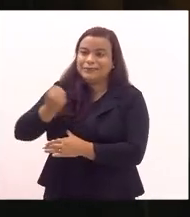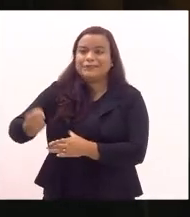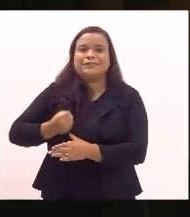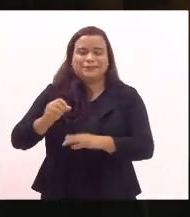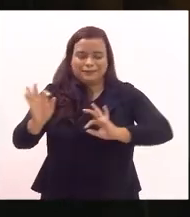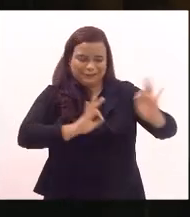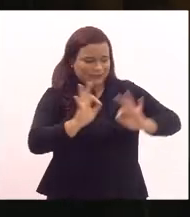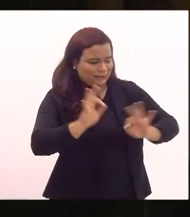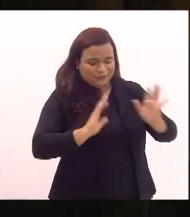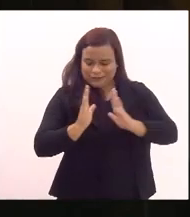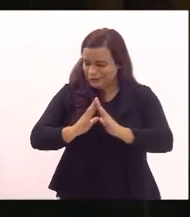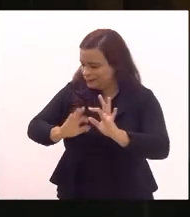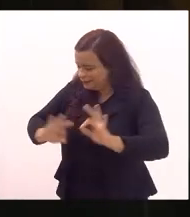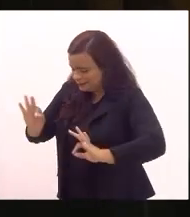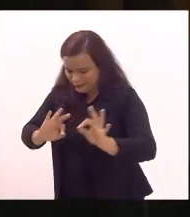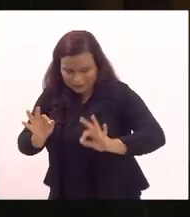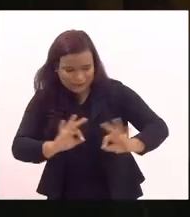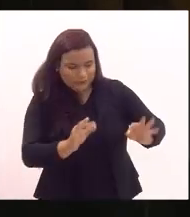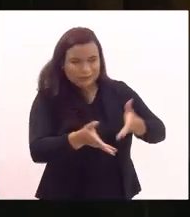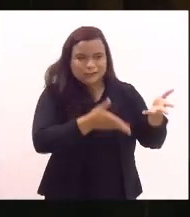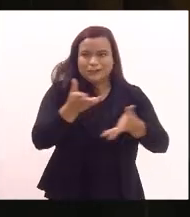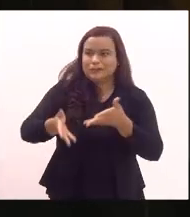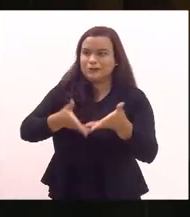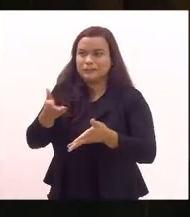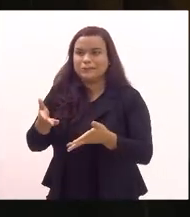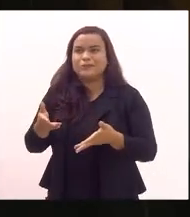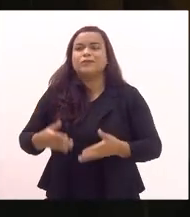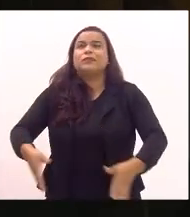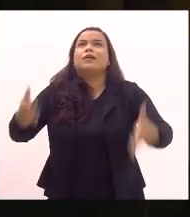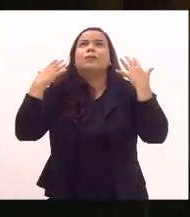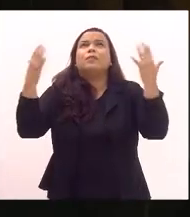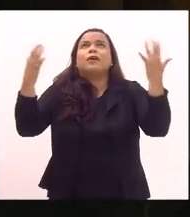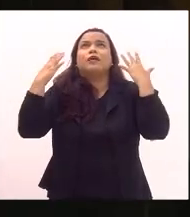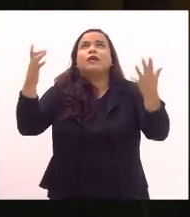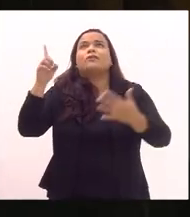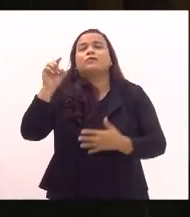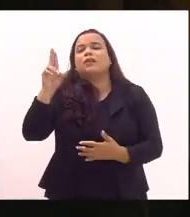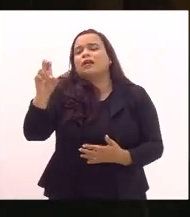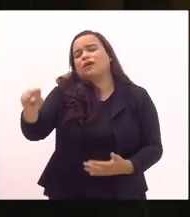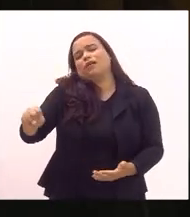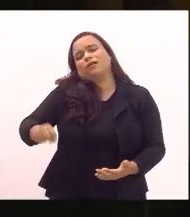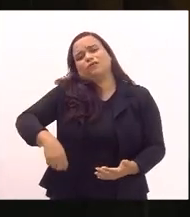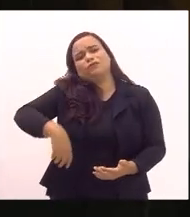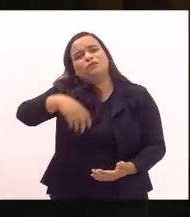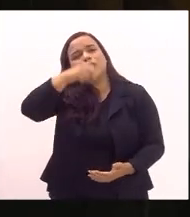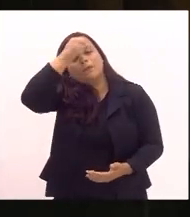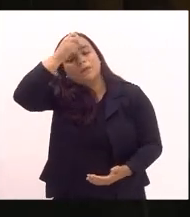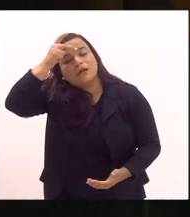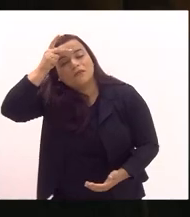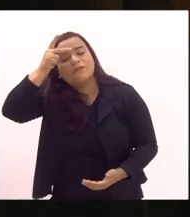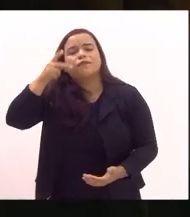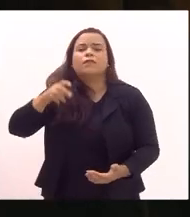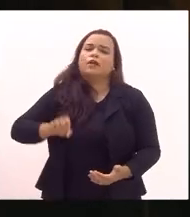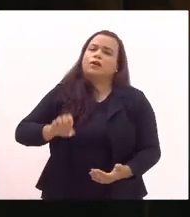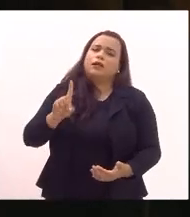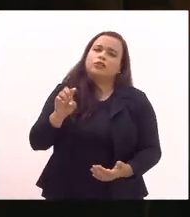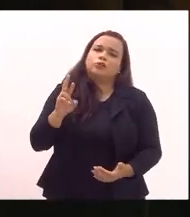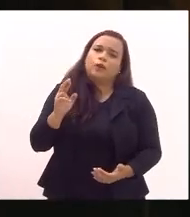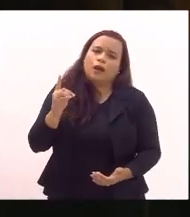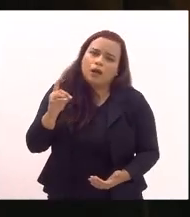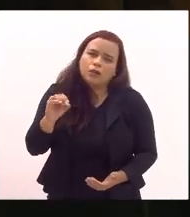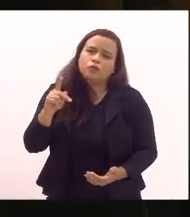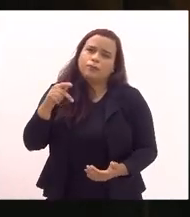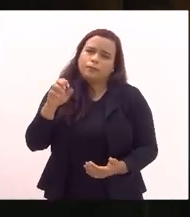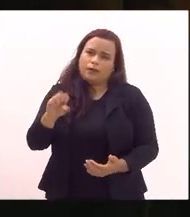cuidar da família ah pelo amor de Deus Prefeito Eduardo Paes pelo amor de Deus Governador